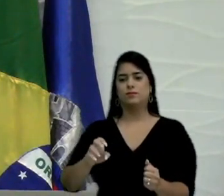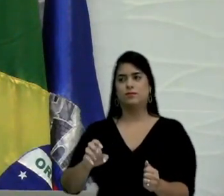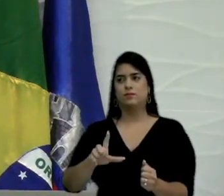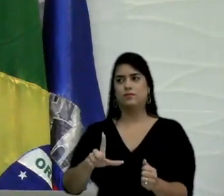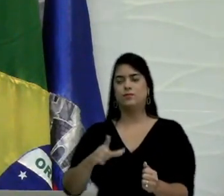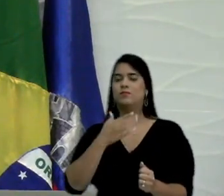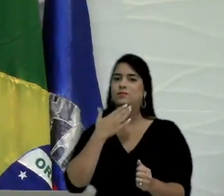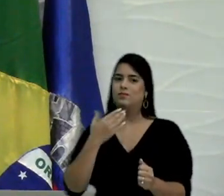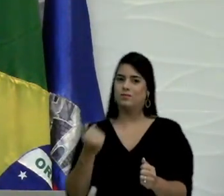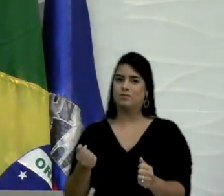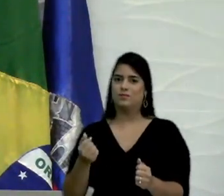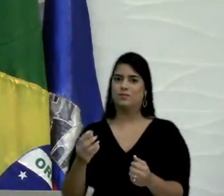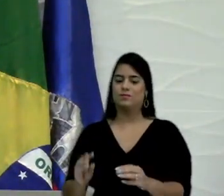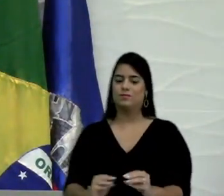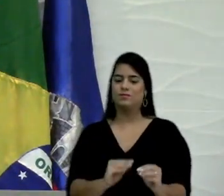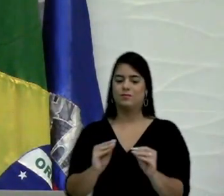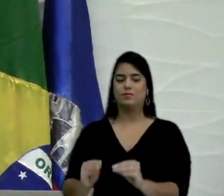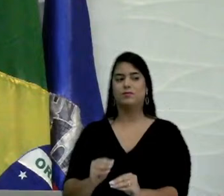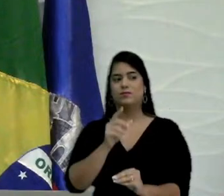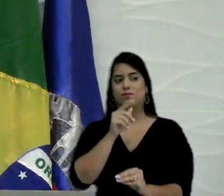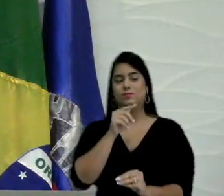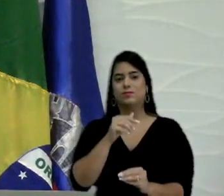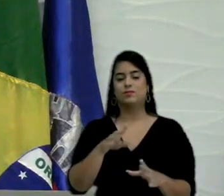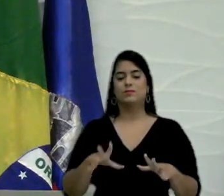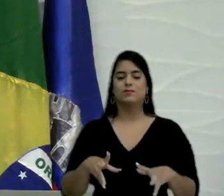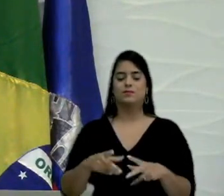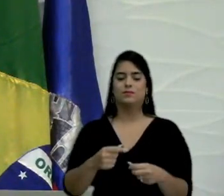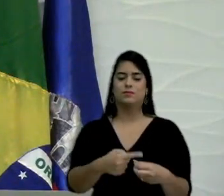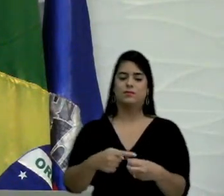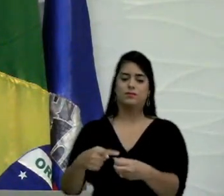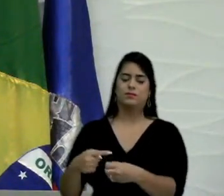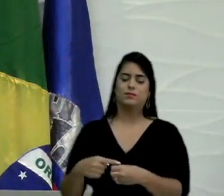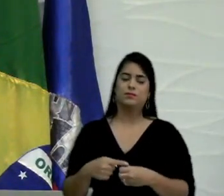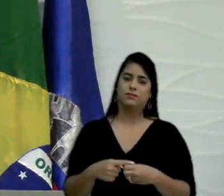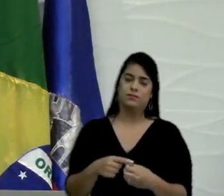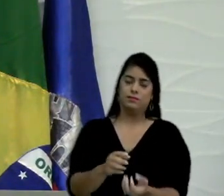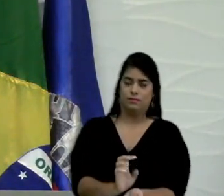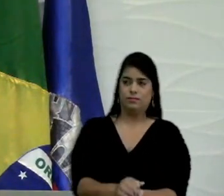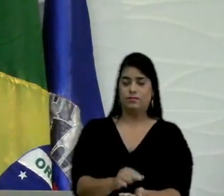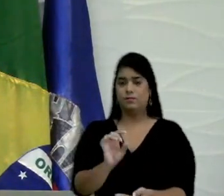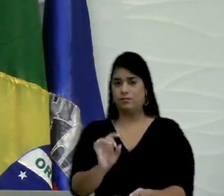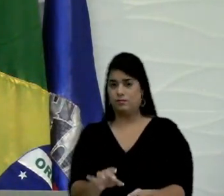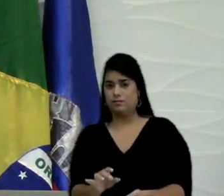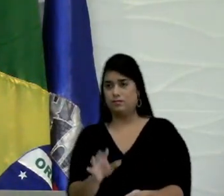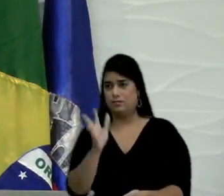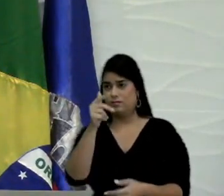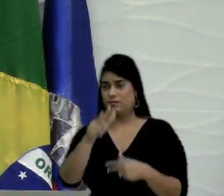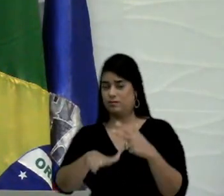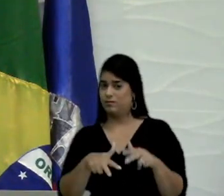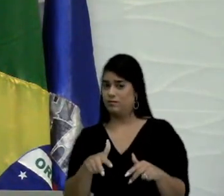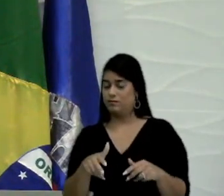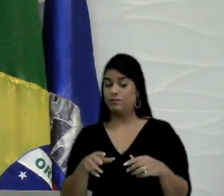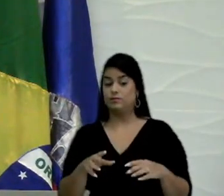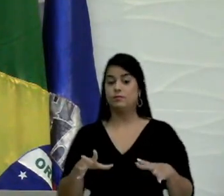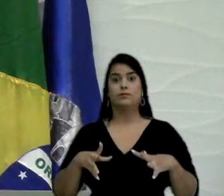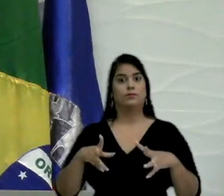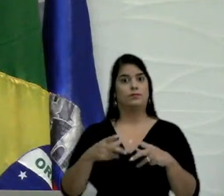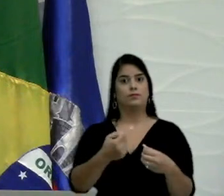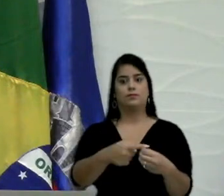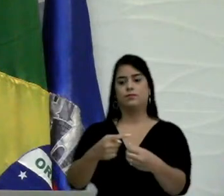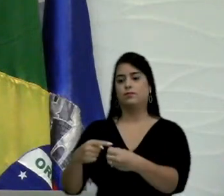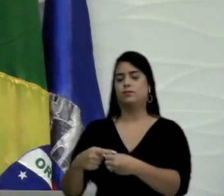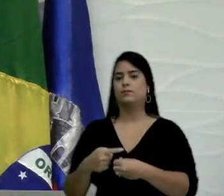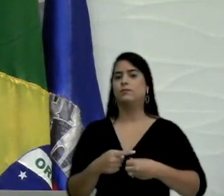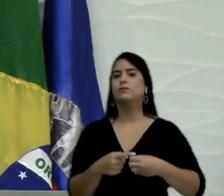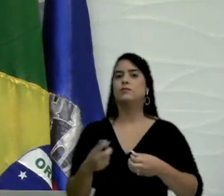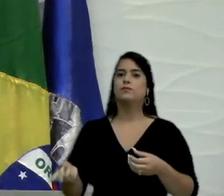é na zona rural de todas as cidades de Pernambuco Porque não são ento não que precisa desse programa todas as cidades precisa